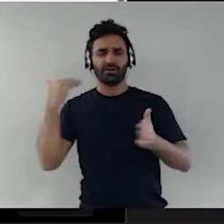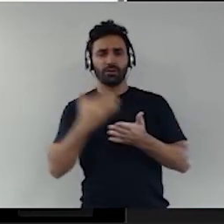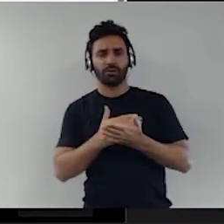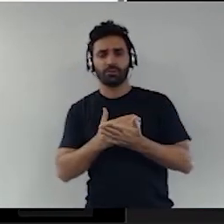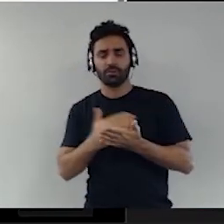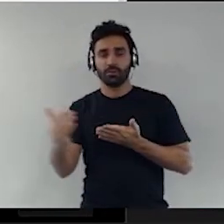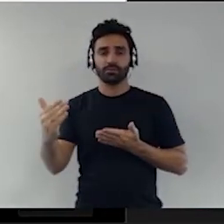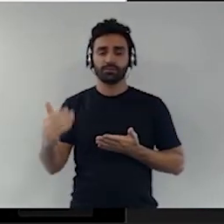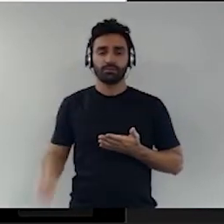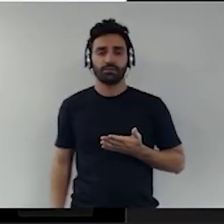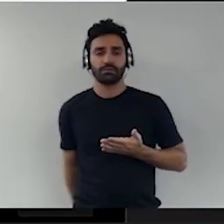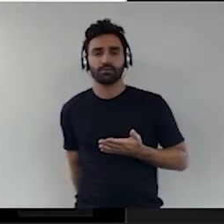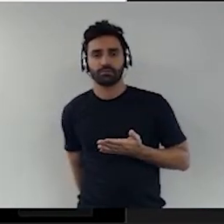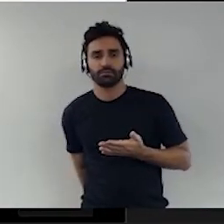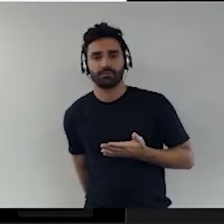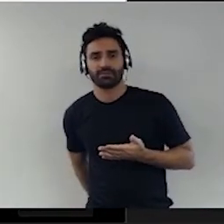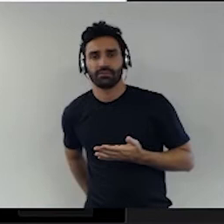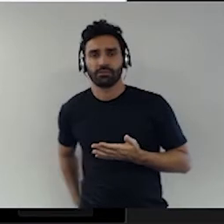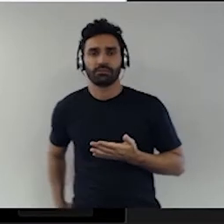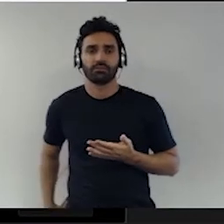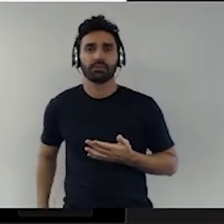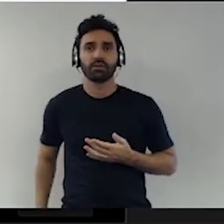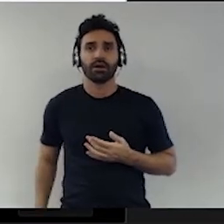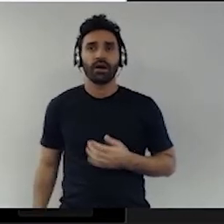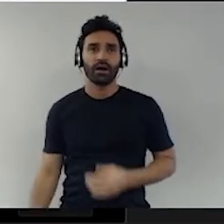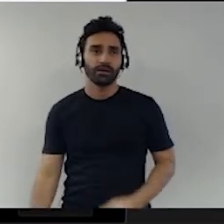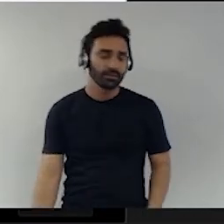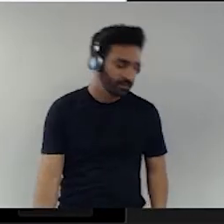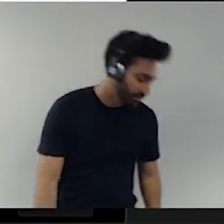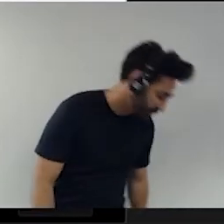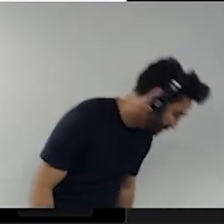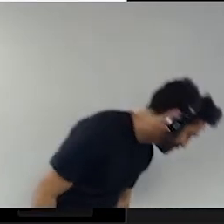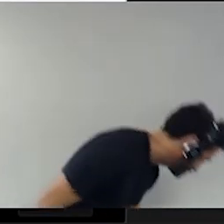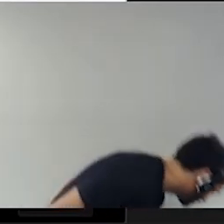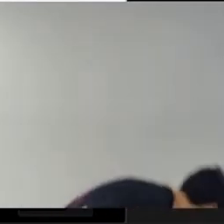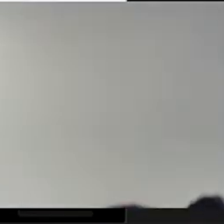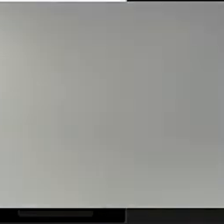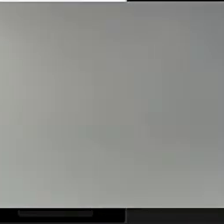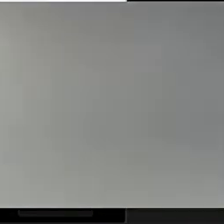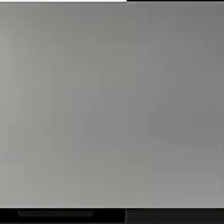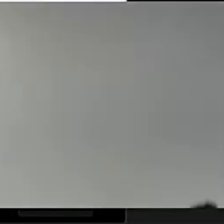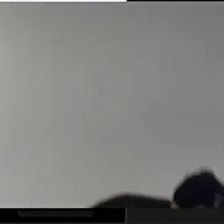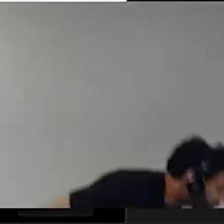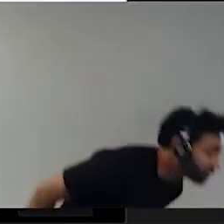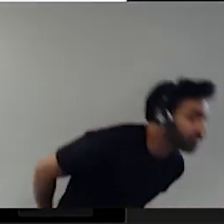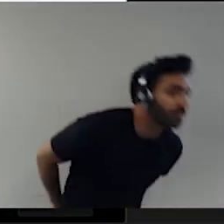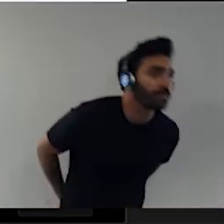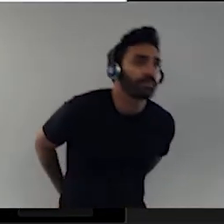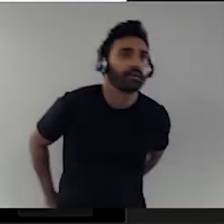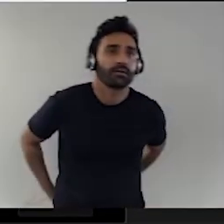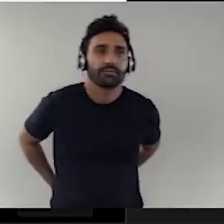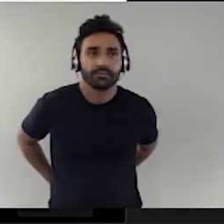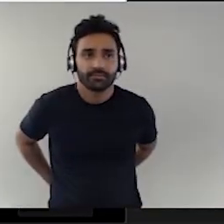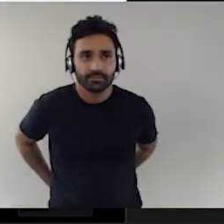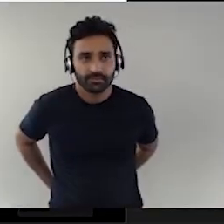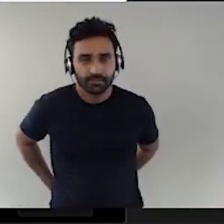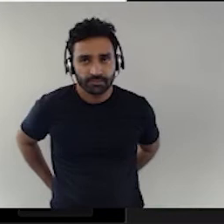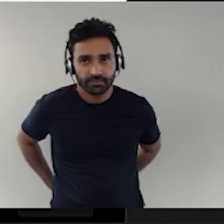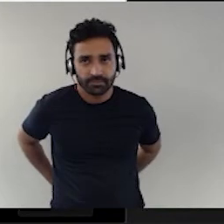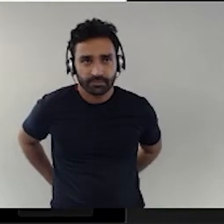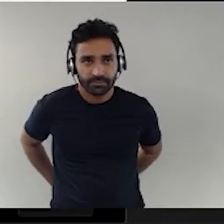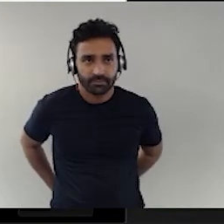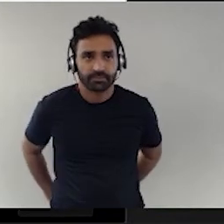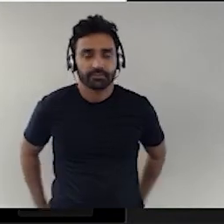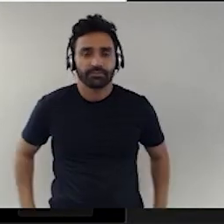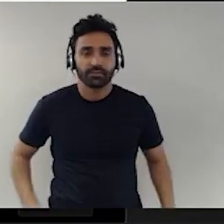começo, é internacional na partida. Desde o começo está aqui, Secretaria de Vigilância da Saúde, Ministério da